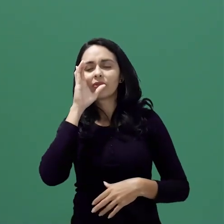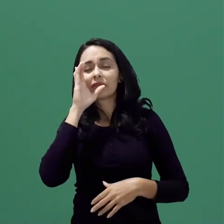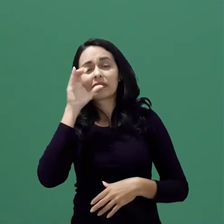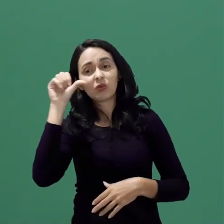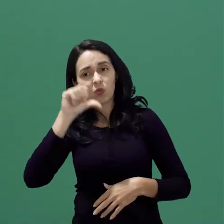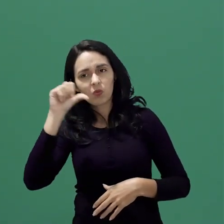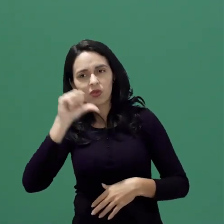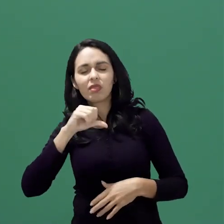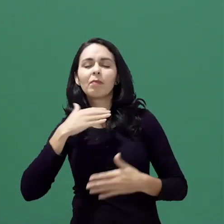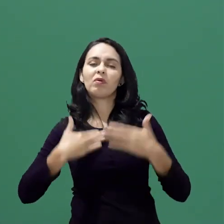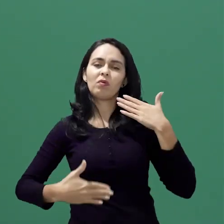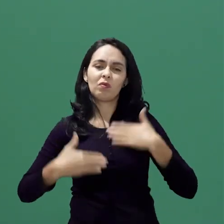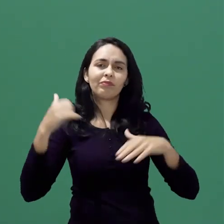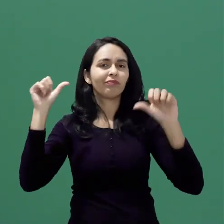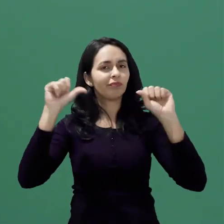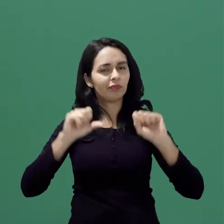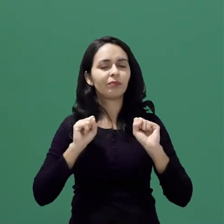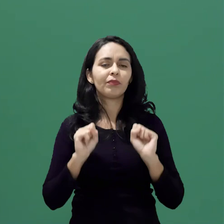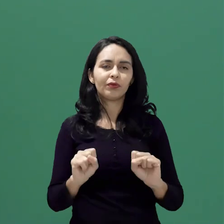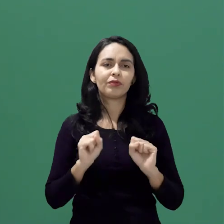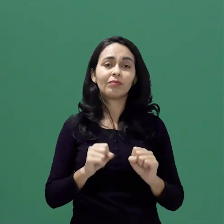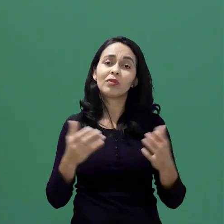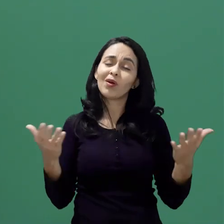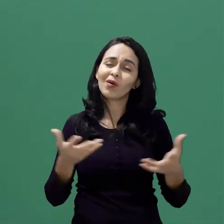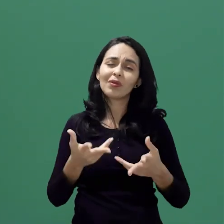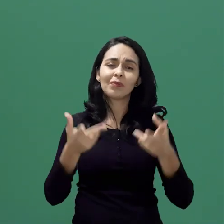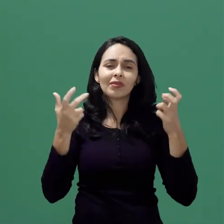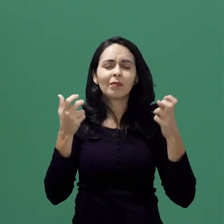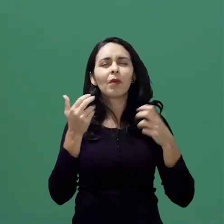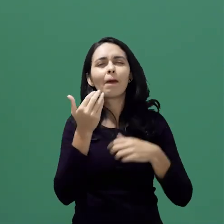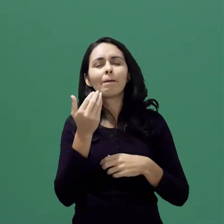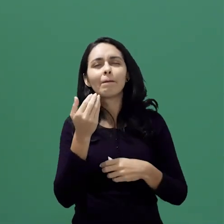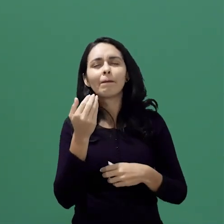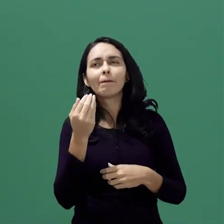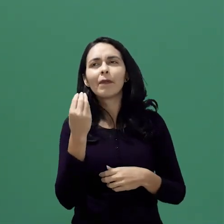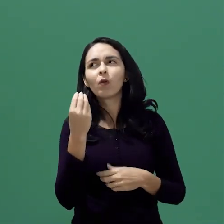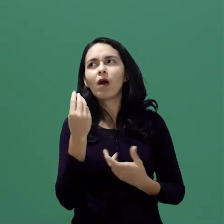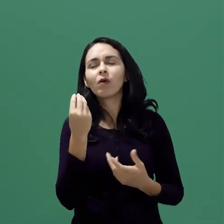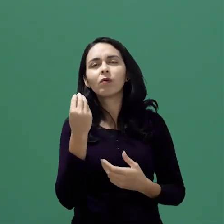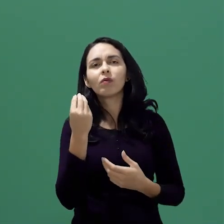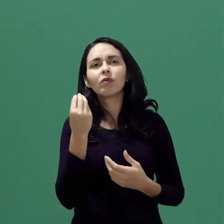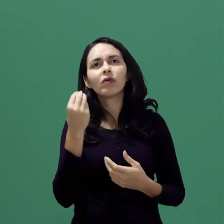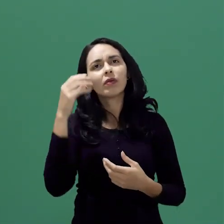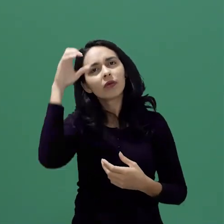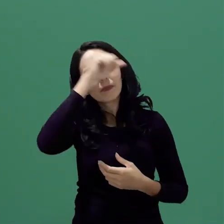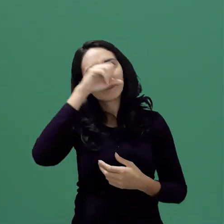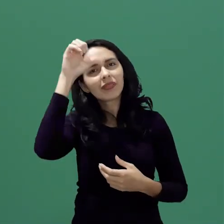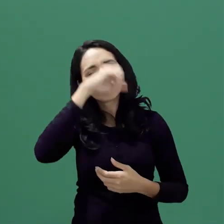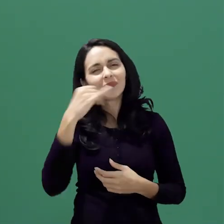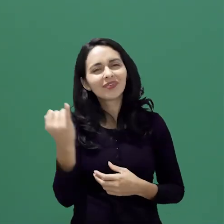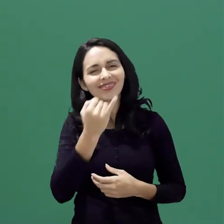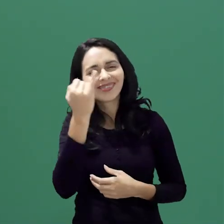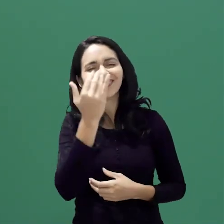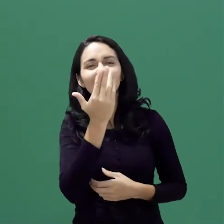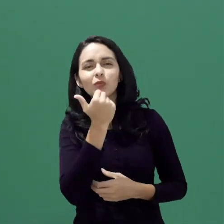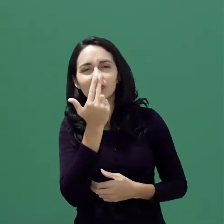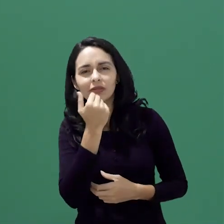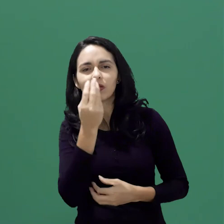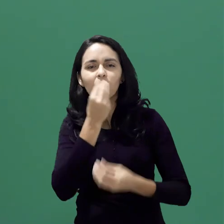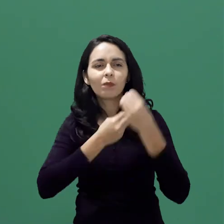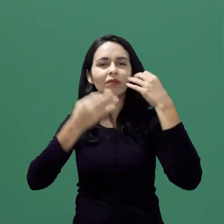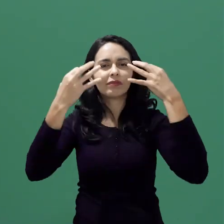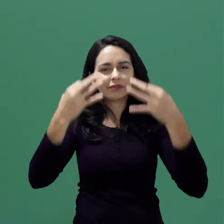então é nessa primeira parte a gente verificou Qual é a importância da nutrição no aspecto do